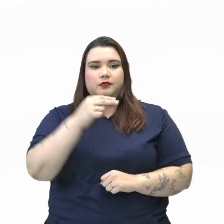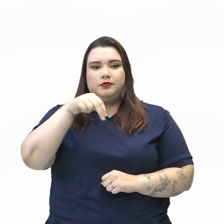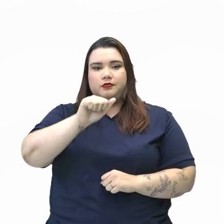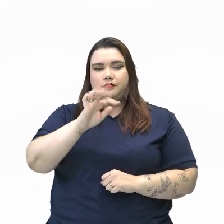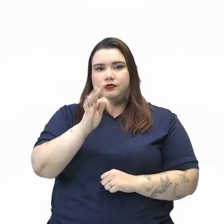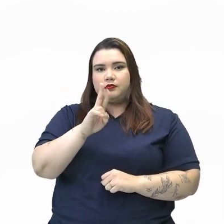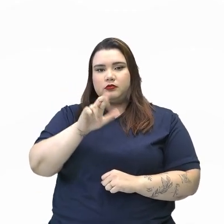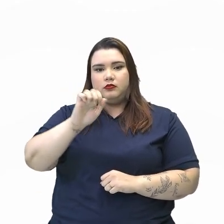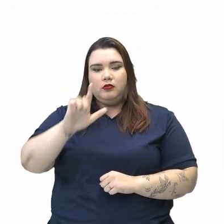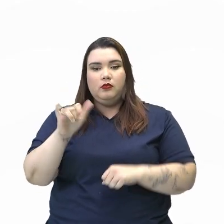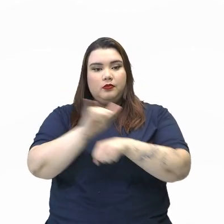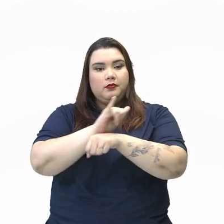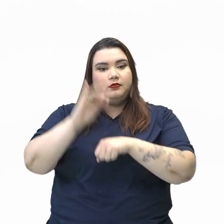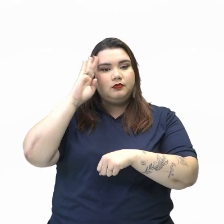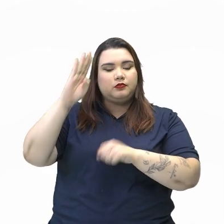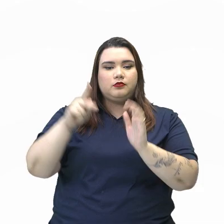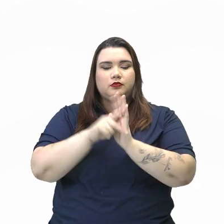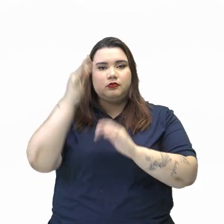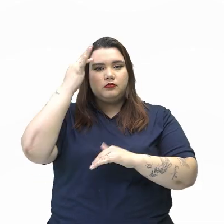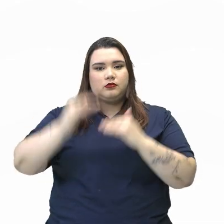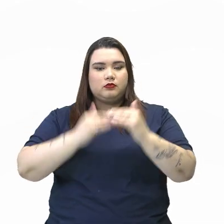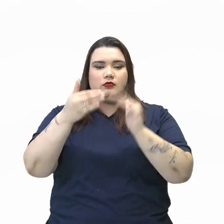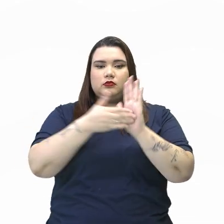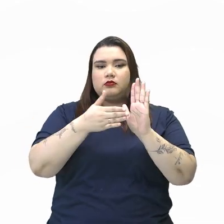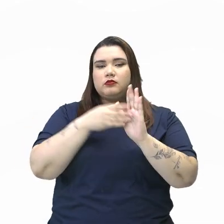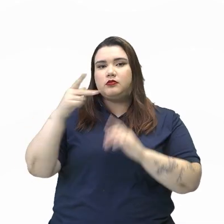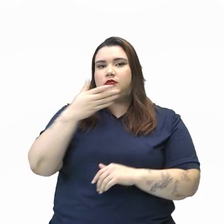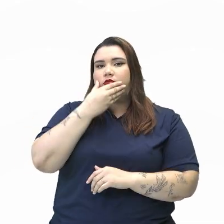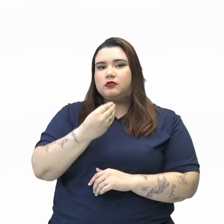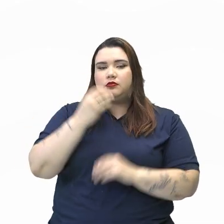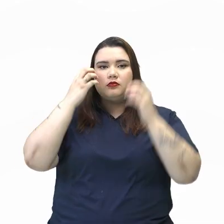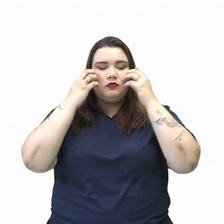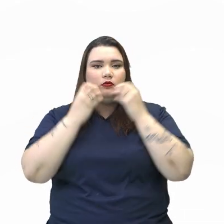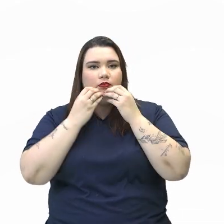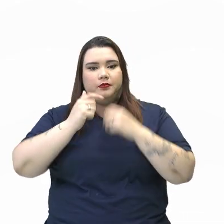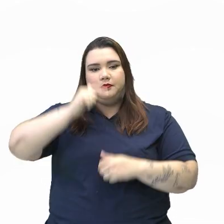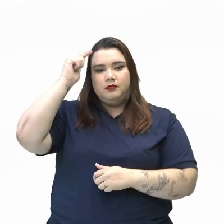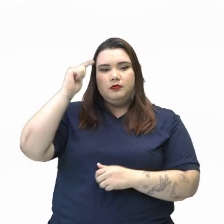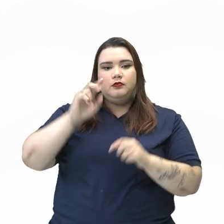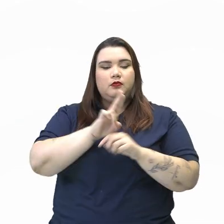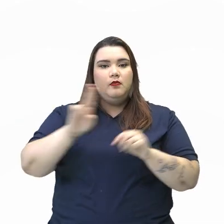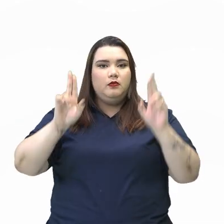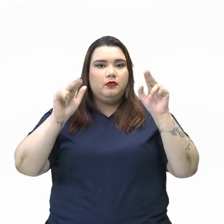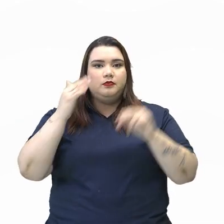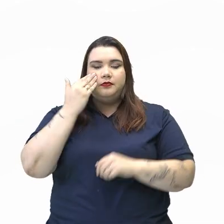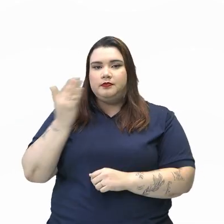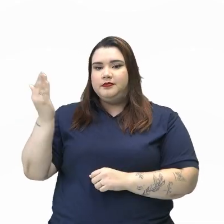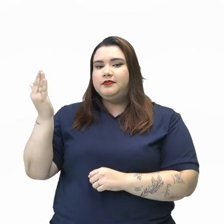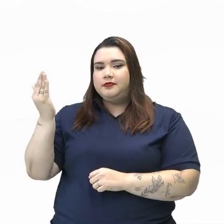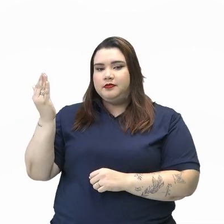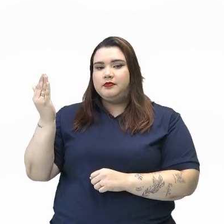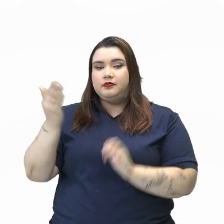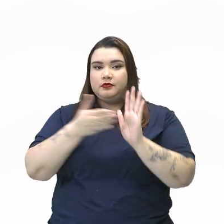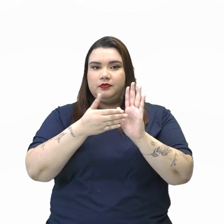é o mecanismo central da teoria evolutiva proposta por ele, pelo Darwin, nessa obra que é chamada de A Origem das Espécies,